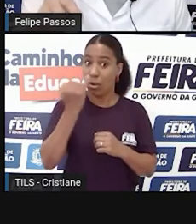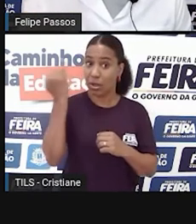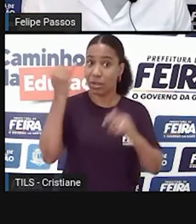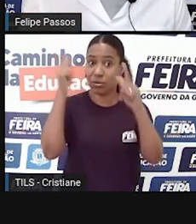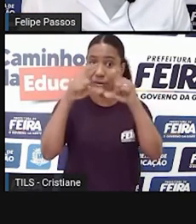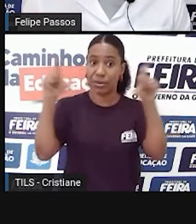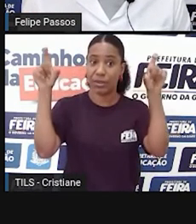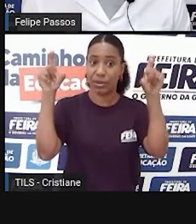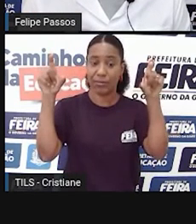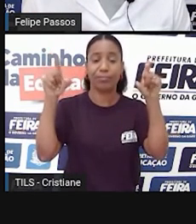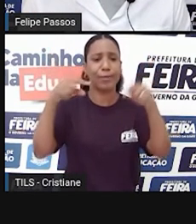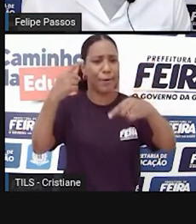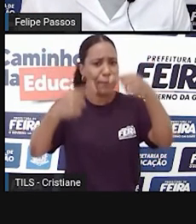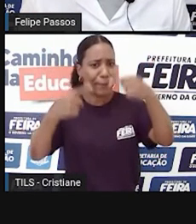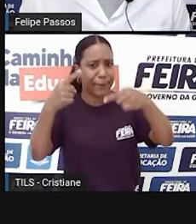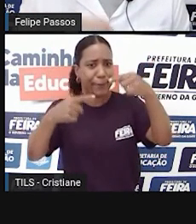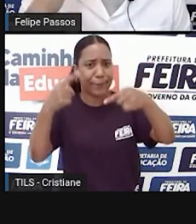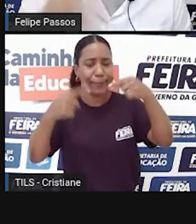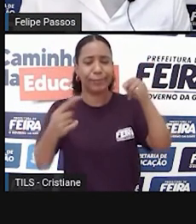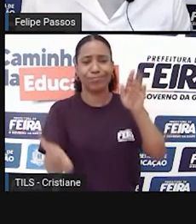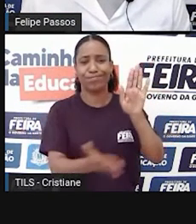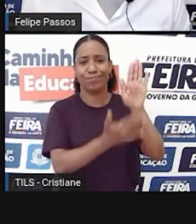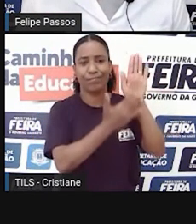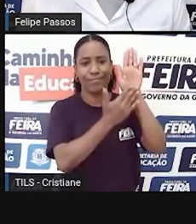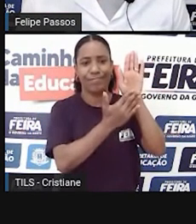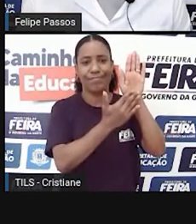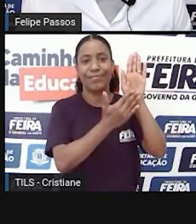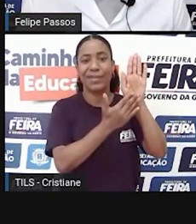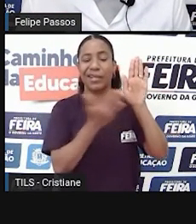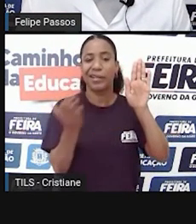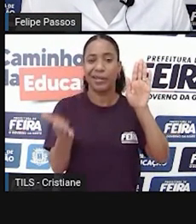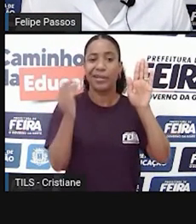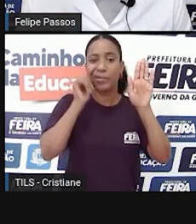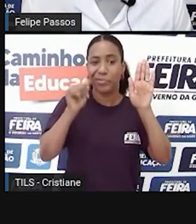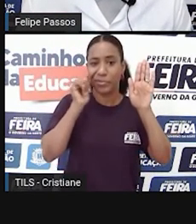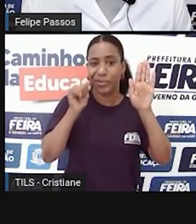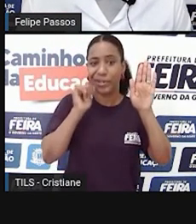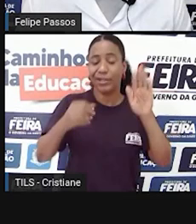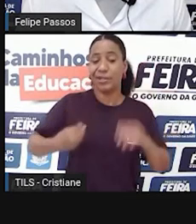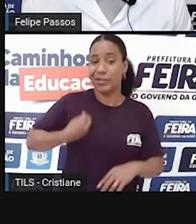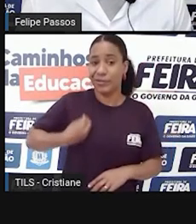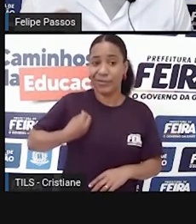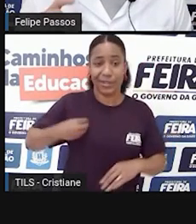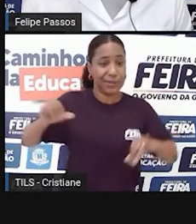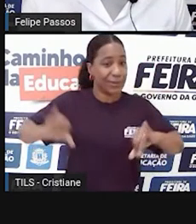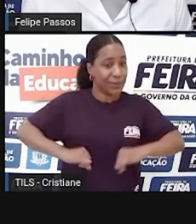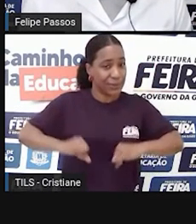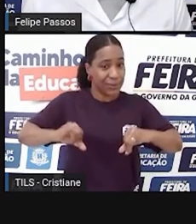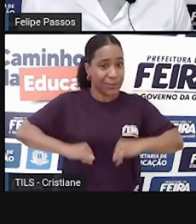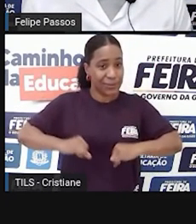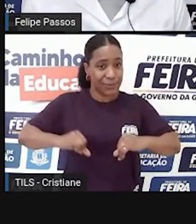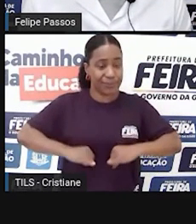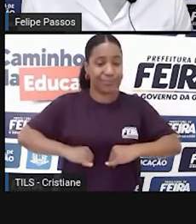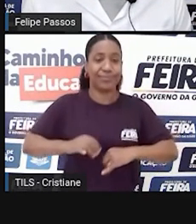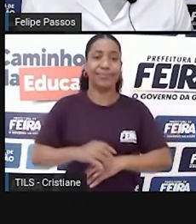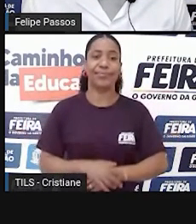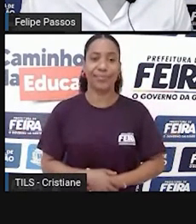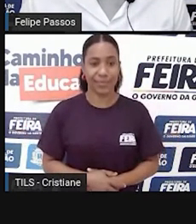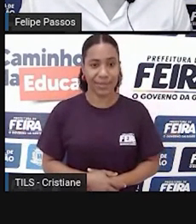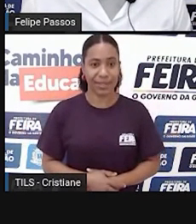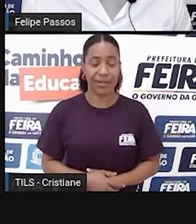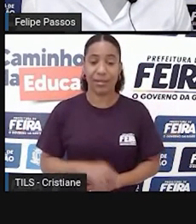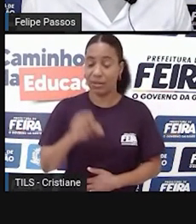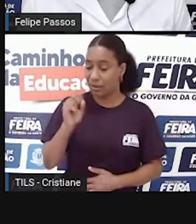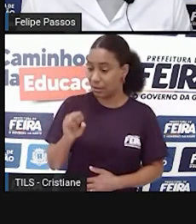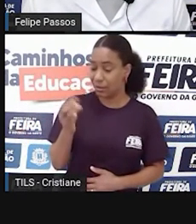E para a vida dessa mulher, a gente vai ter uma série de consequências que podem durar a vida inteira. Por exemplo, se essa mãe adolescente